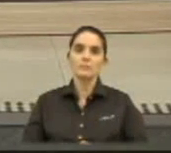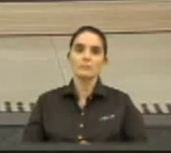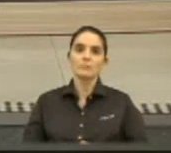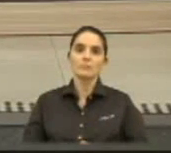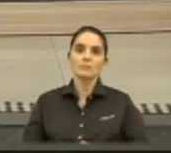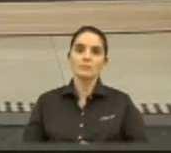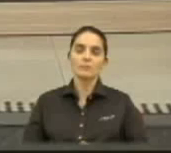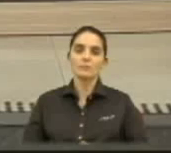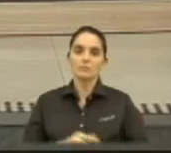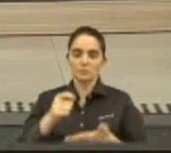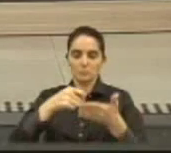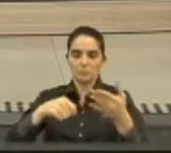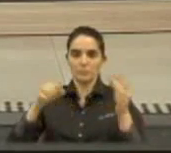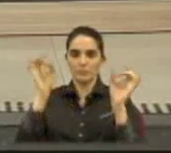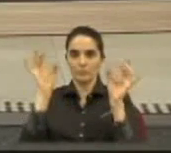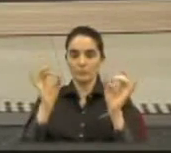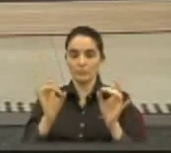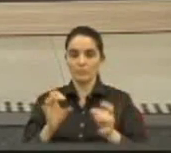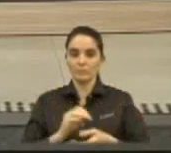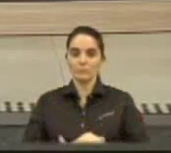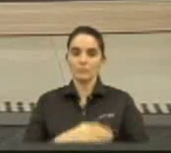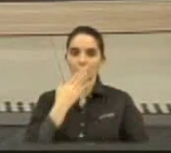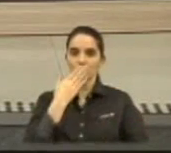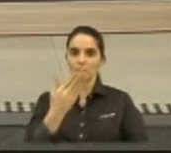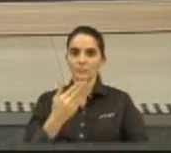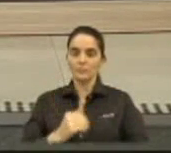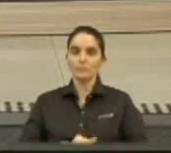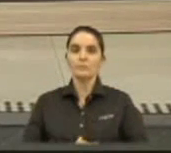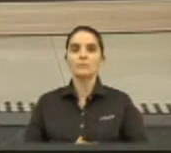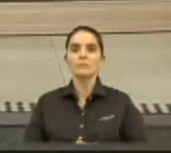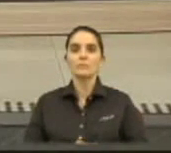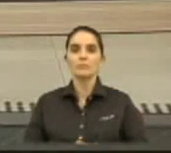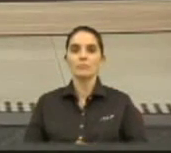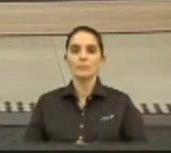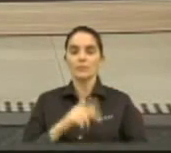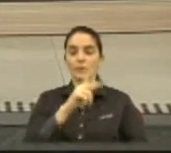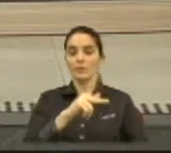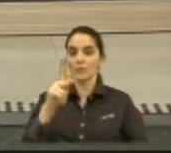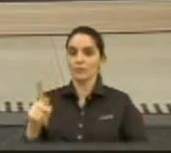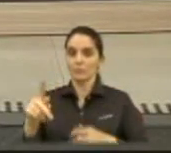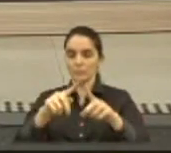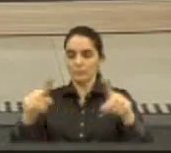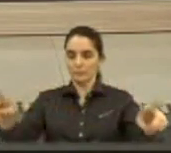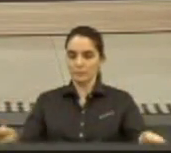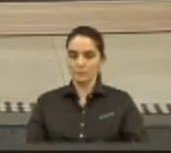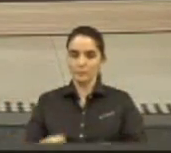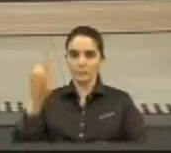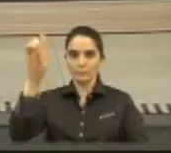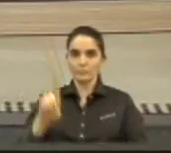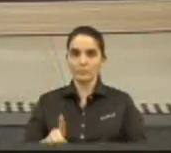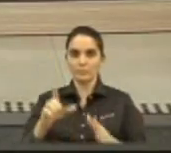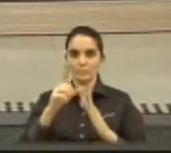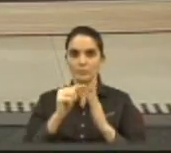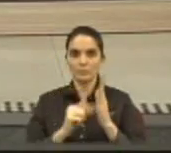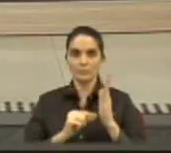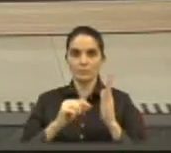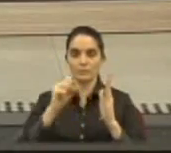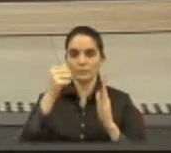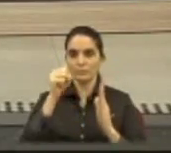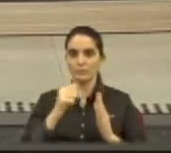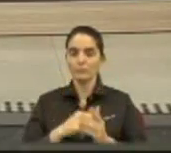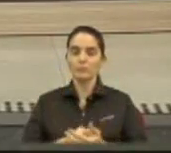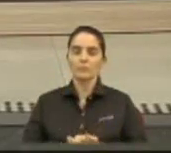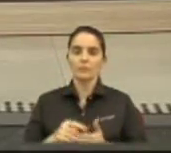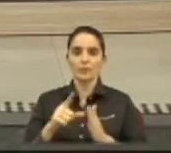relator especial. Requerimento. Requeremos a presidência da mesa diretora nos termos do inciso 8º